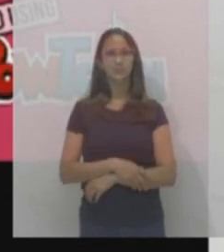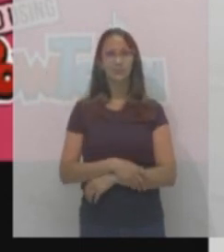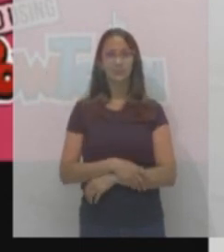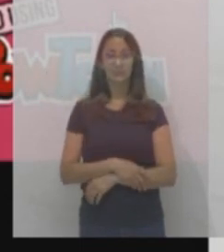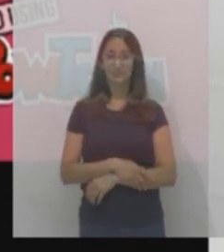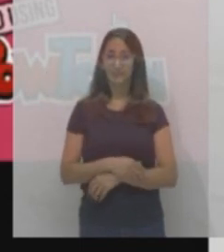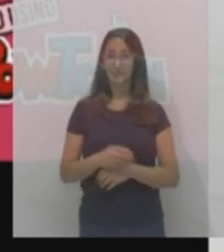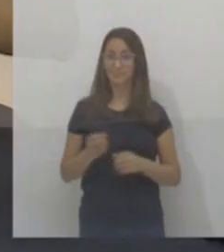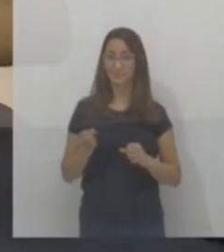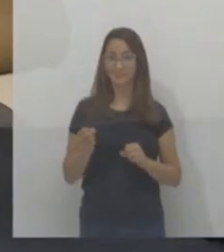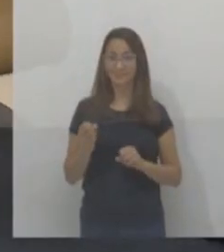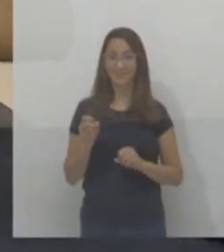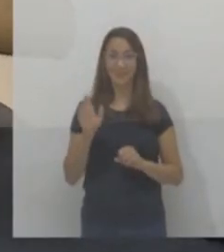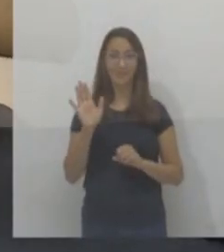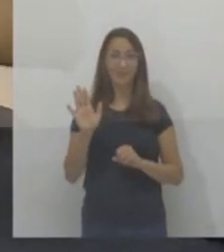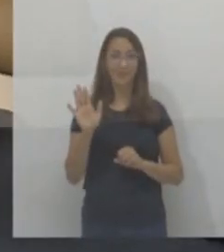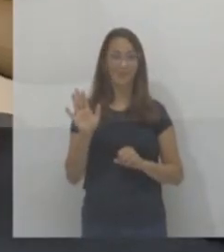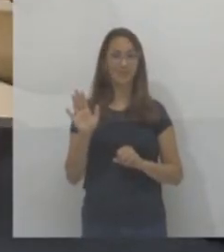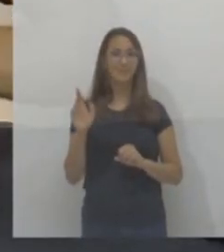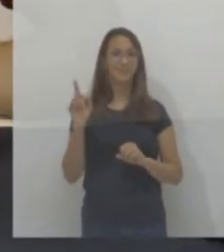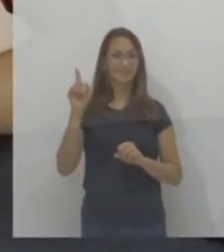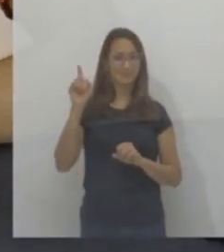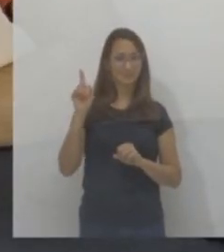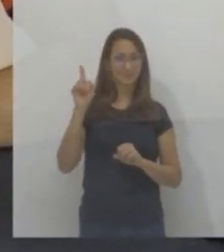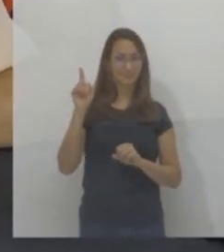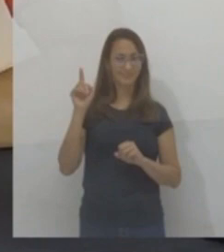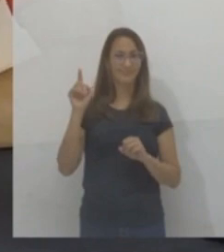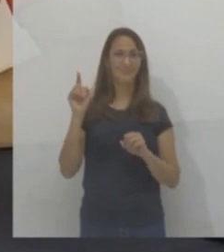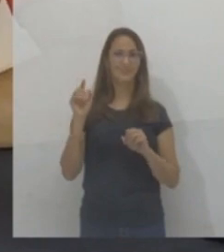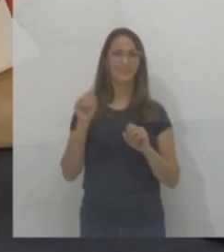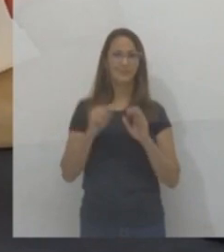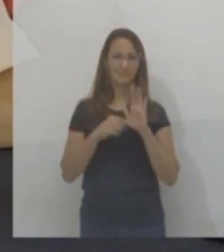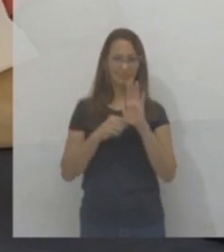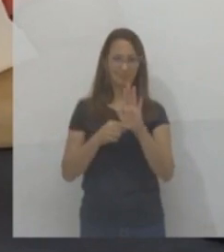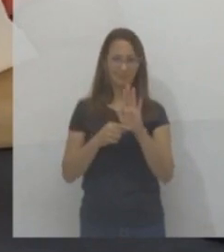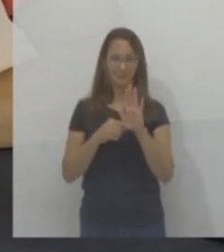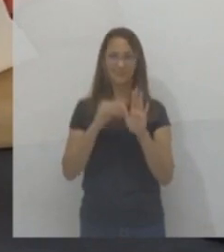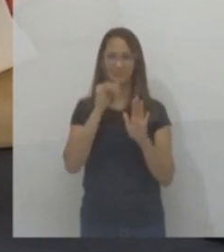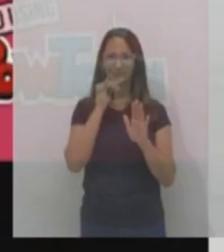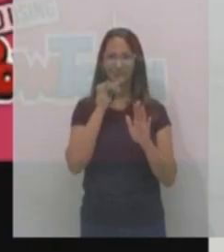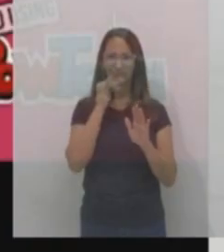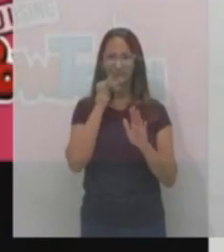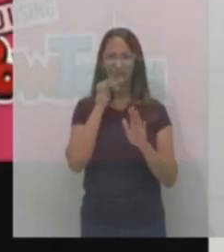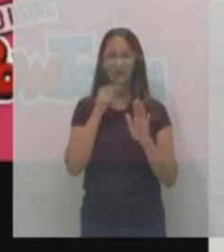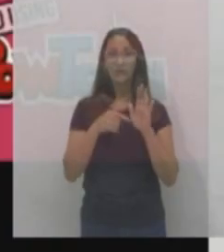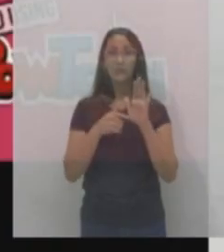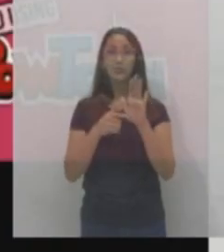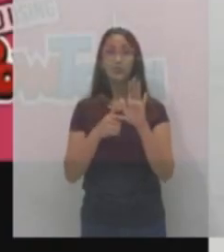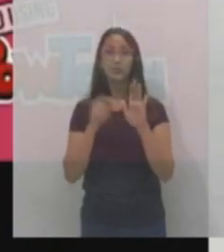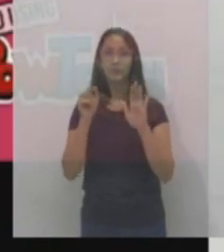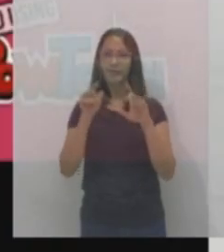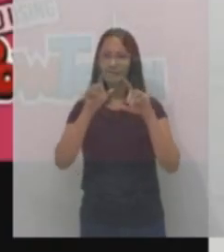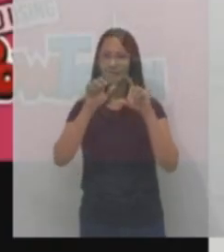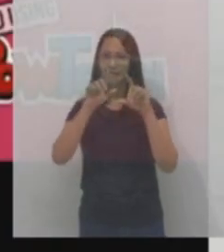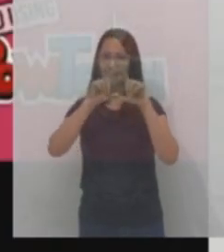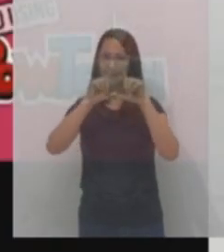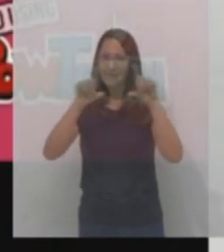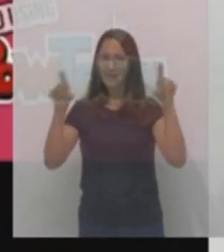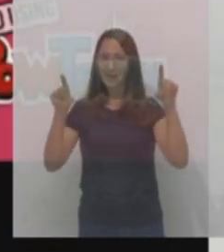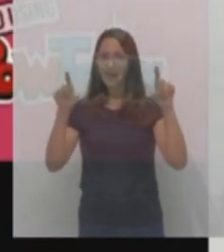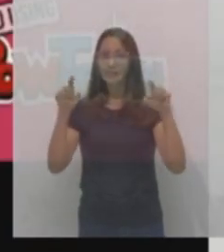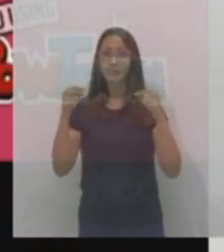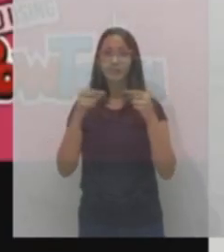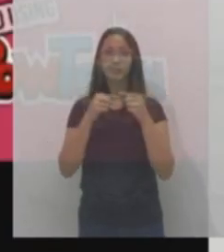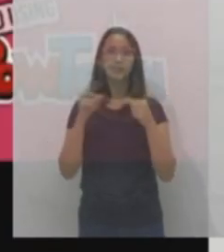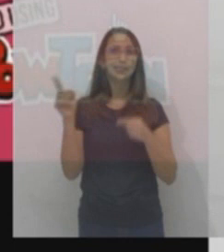Opa! Aqui nós vimos mais esses exemplos, né? E eu gostaria de destacar aqui que nós temos algumas frases agora na